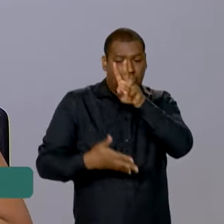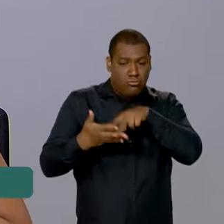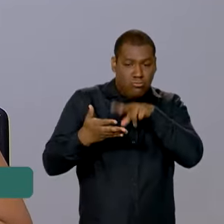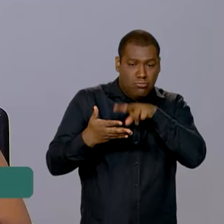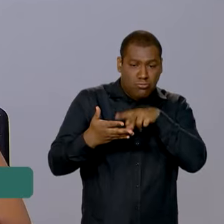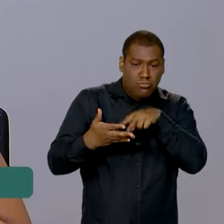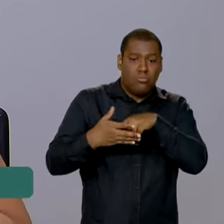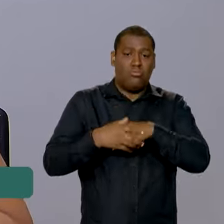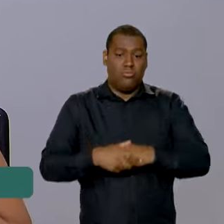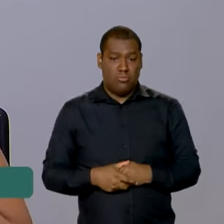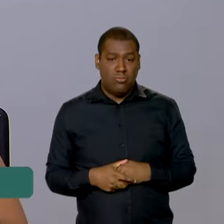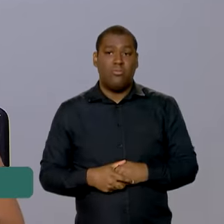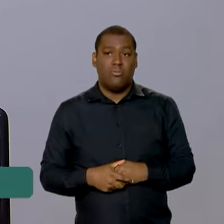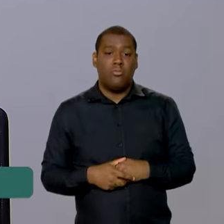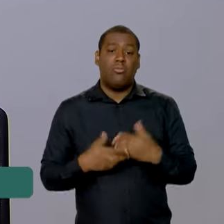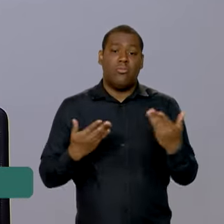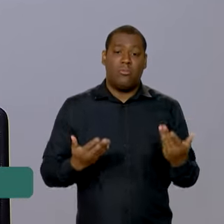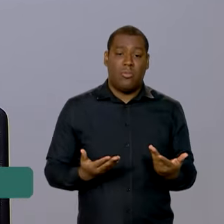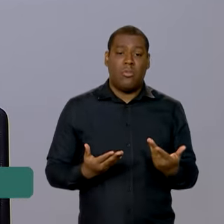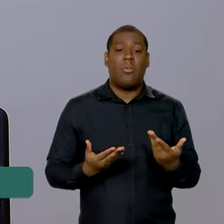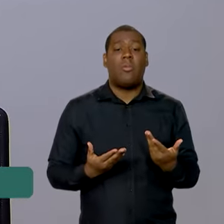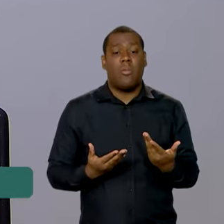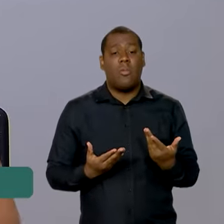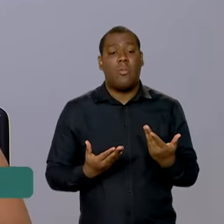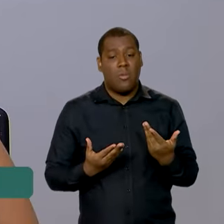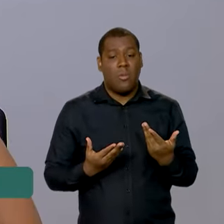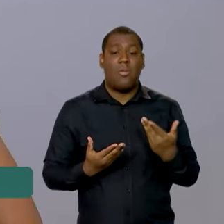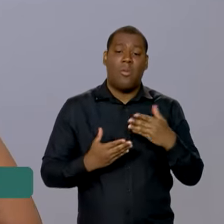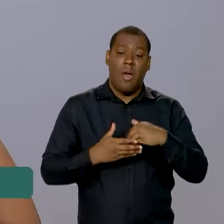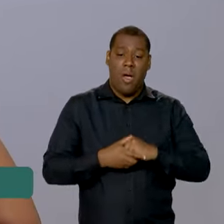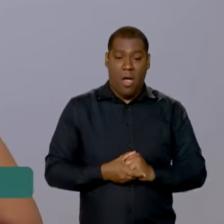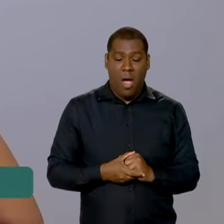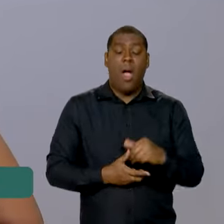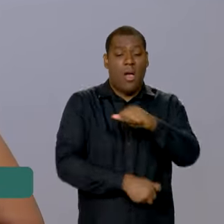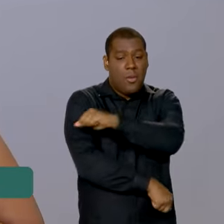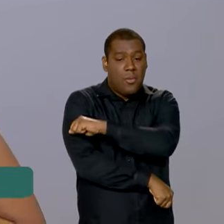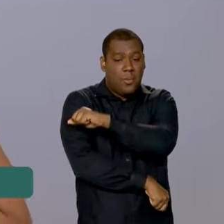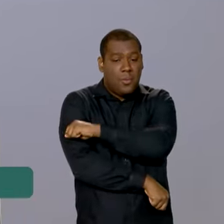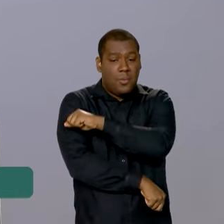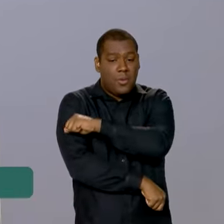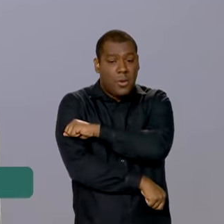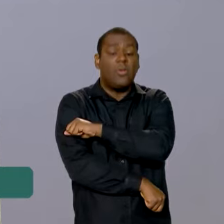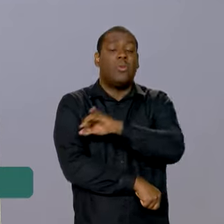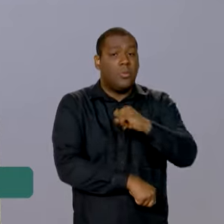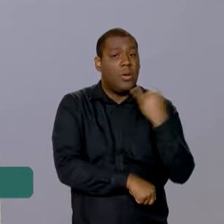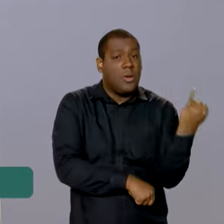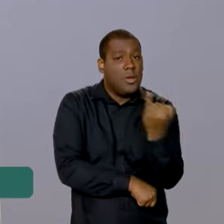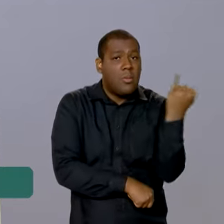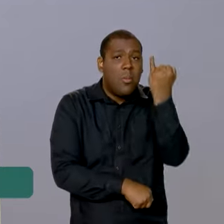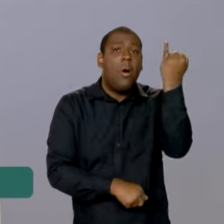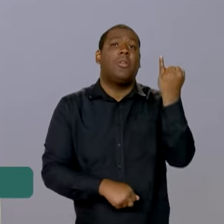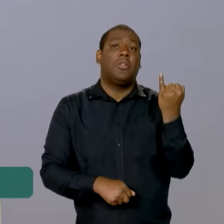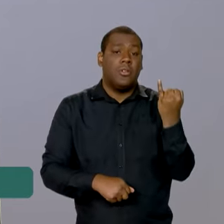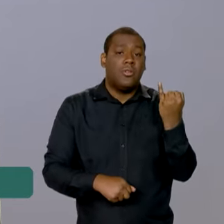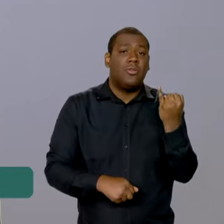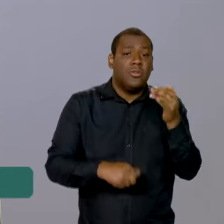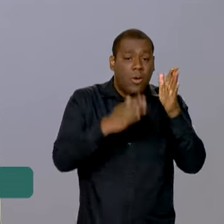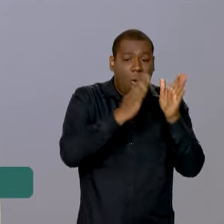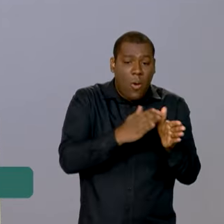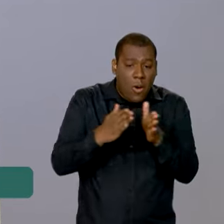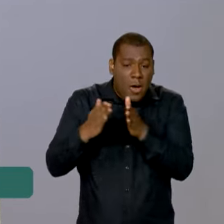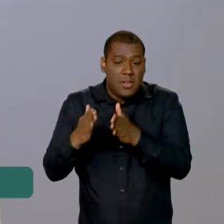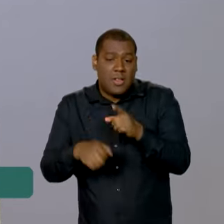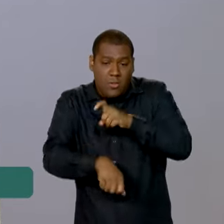mais dificuldade, com base na taxa de acerto ali dos simulados. Então, é sempre importante ele organizar a rotina